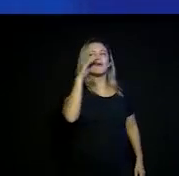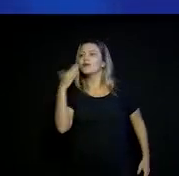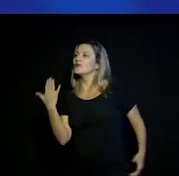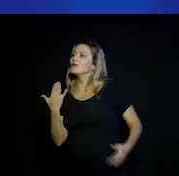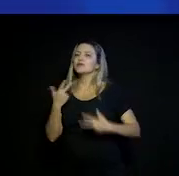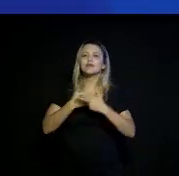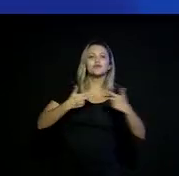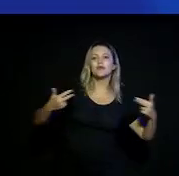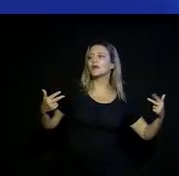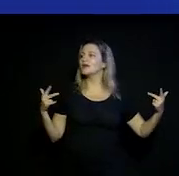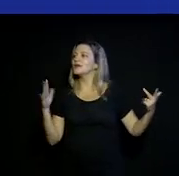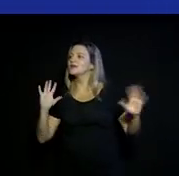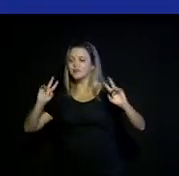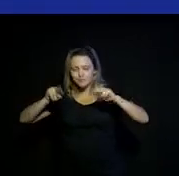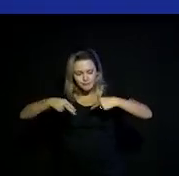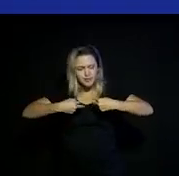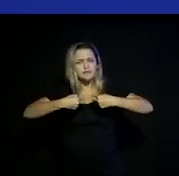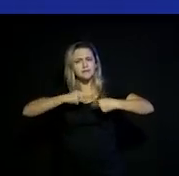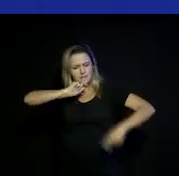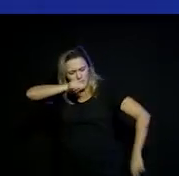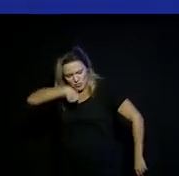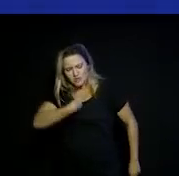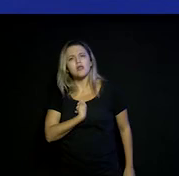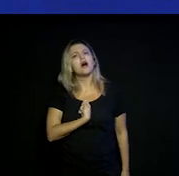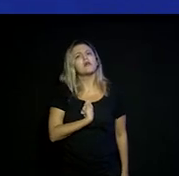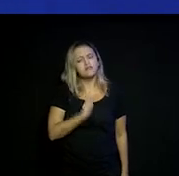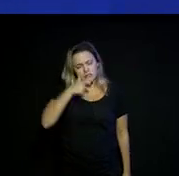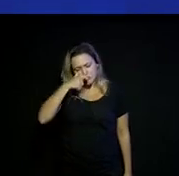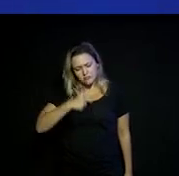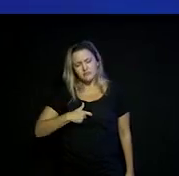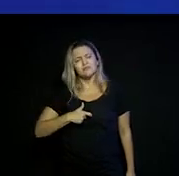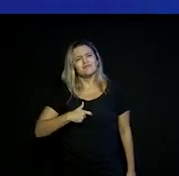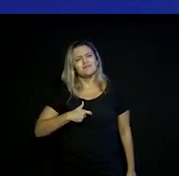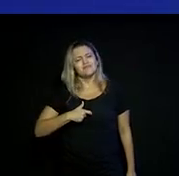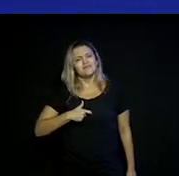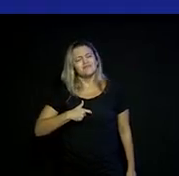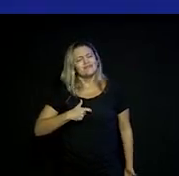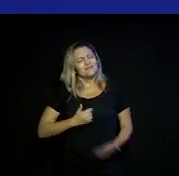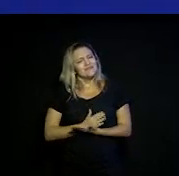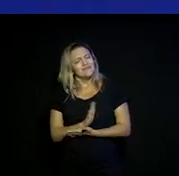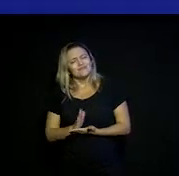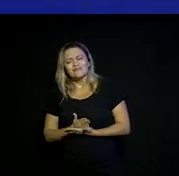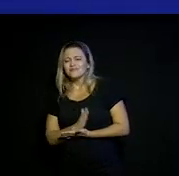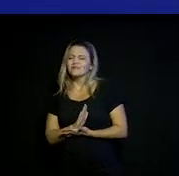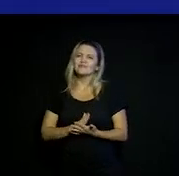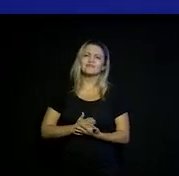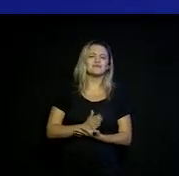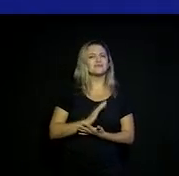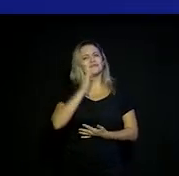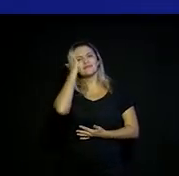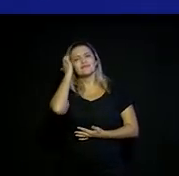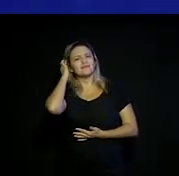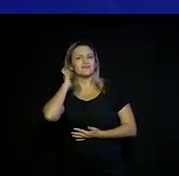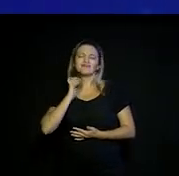natureza, que está dentro de você. Quem é você? Já viu pergunta mais incômoda do que essa? Eu